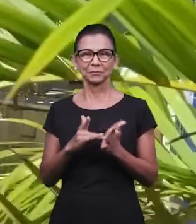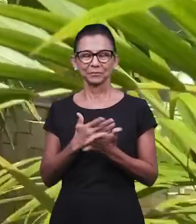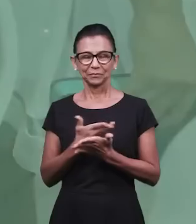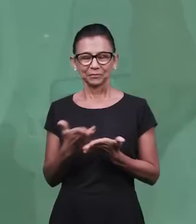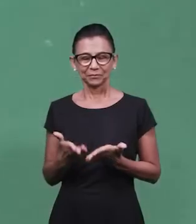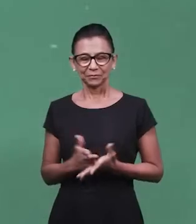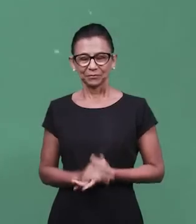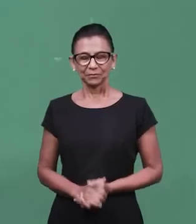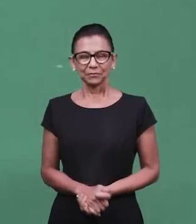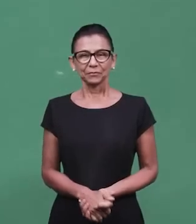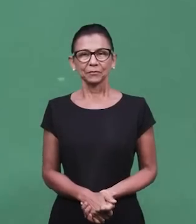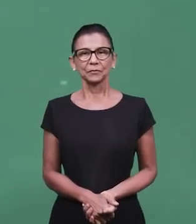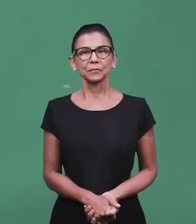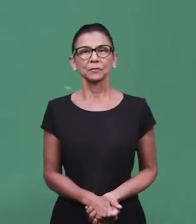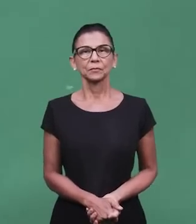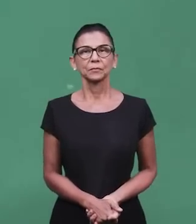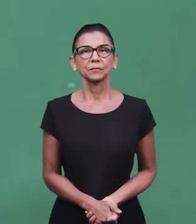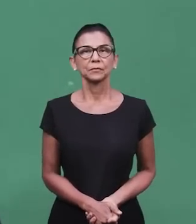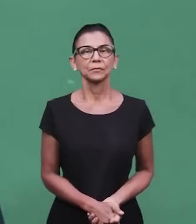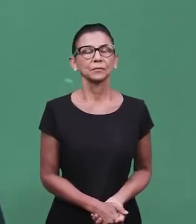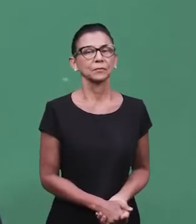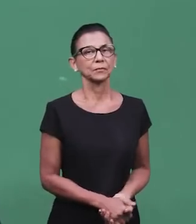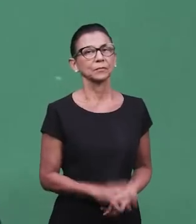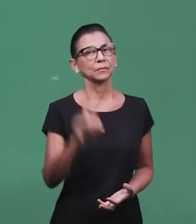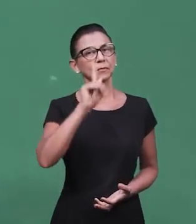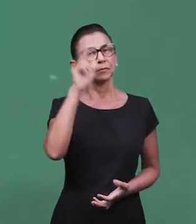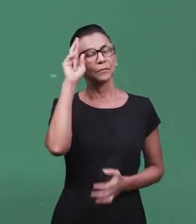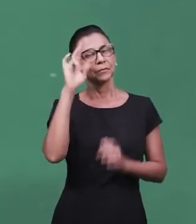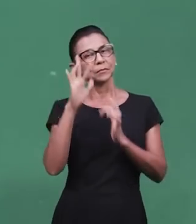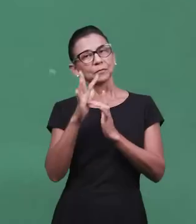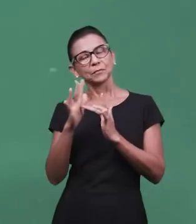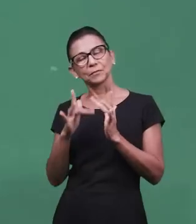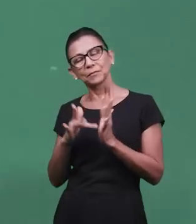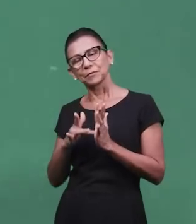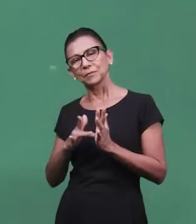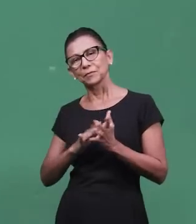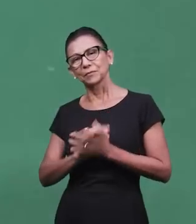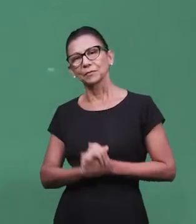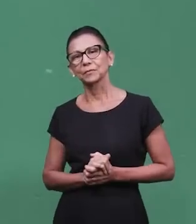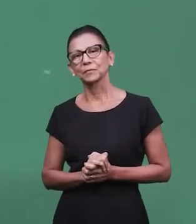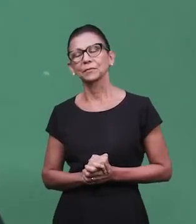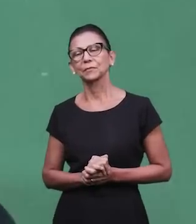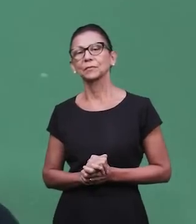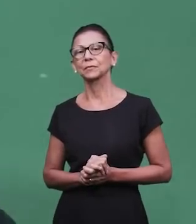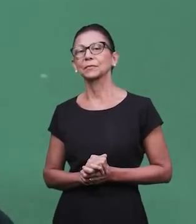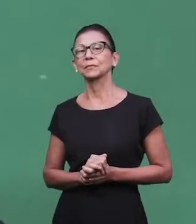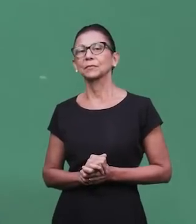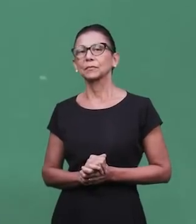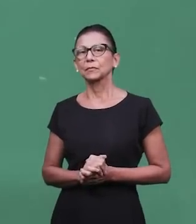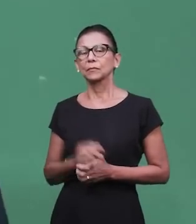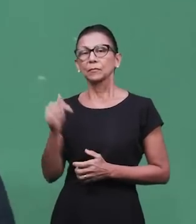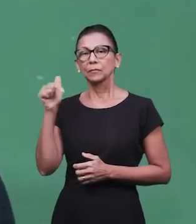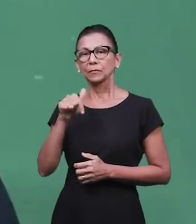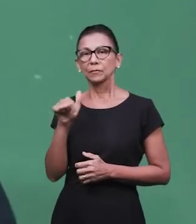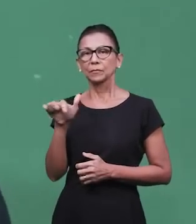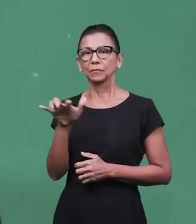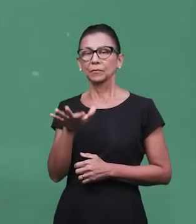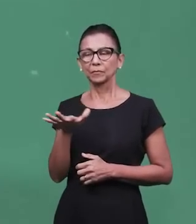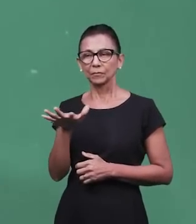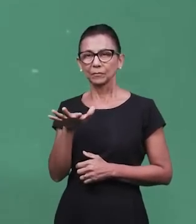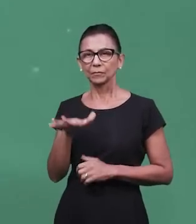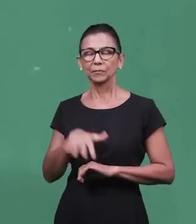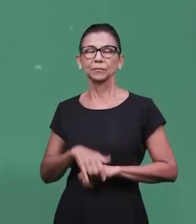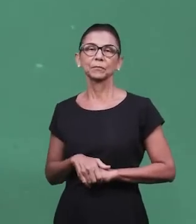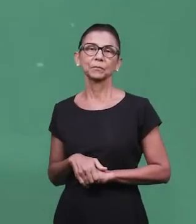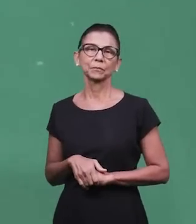Jesus. Irmãos, a paz do Senhor Jesus. Nós estamos aqui no evento do Evangelho Sem Fronteiras, na cidade de Mossoró. Estamos aqui no final do